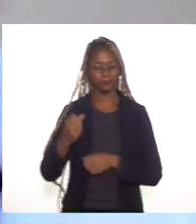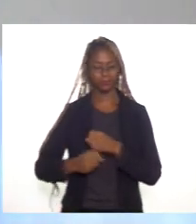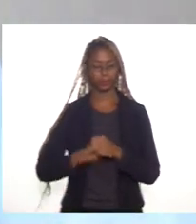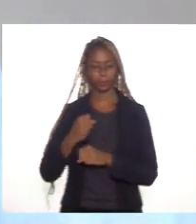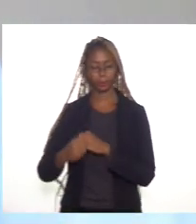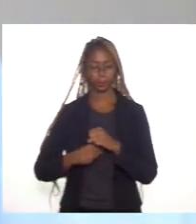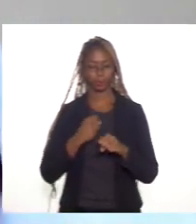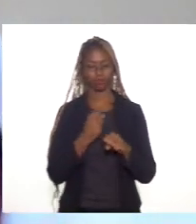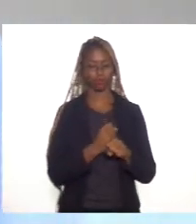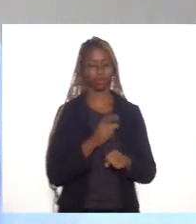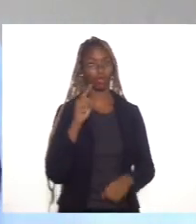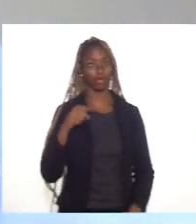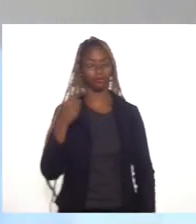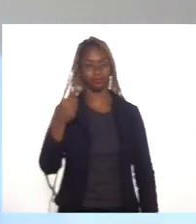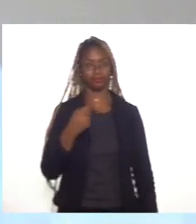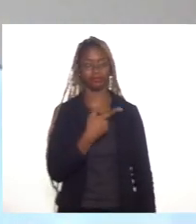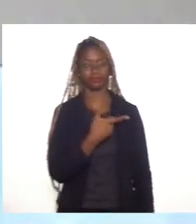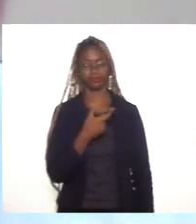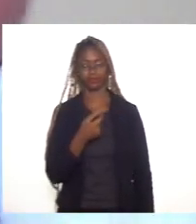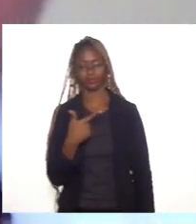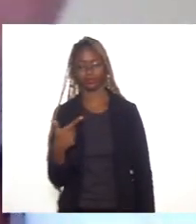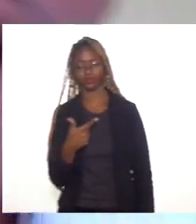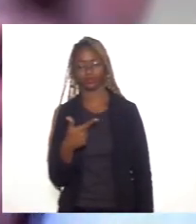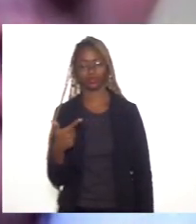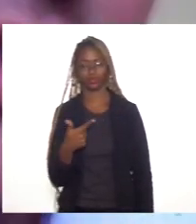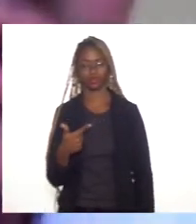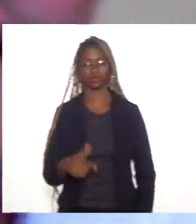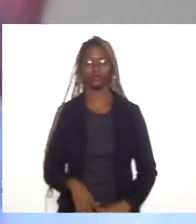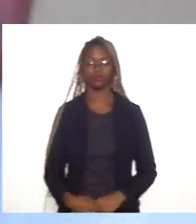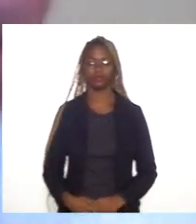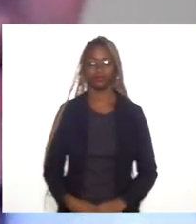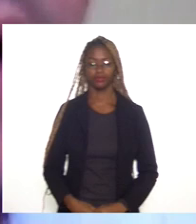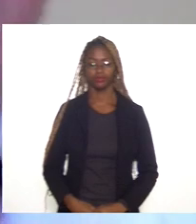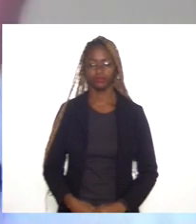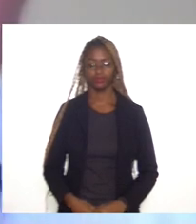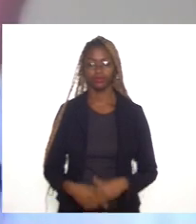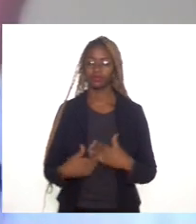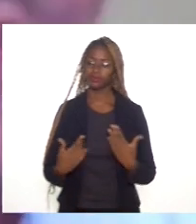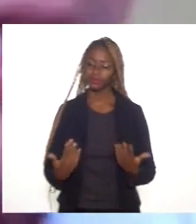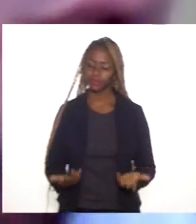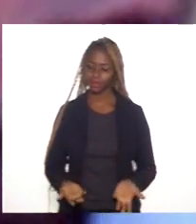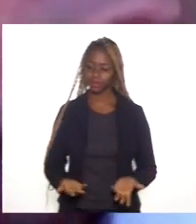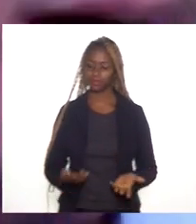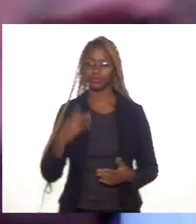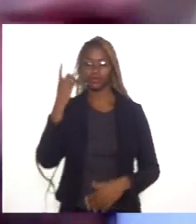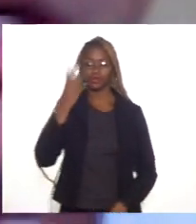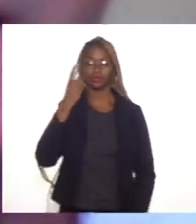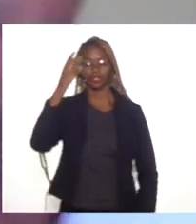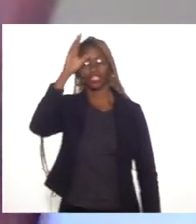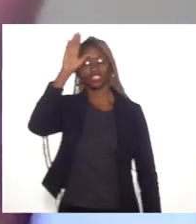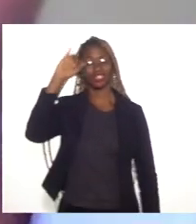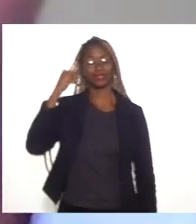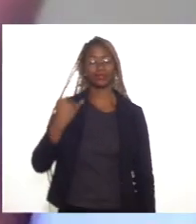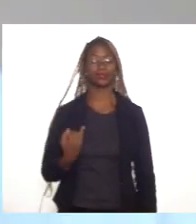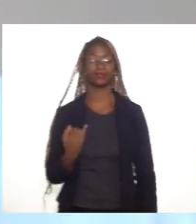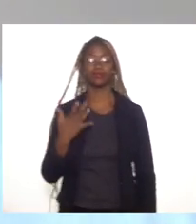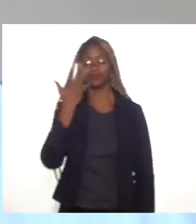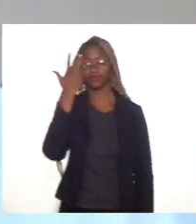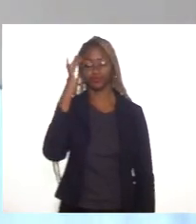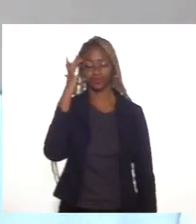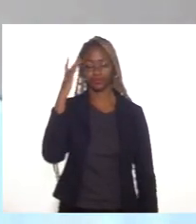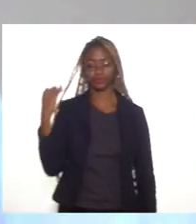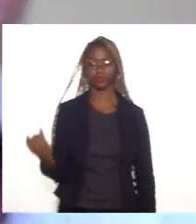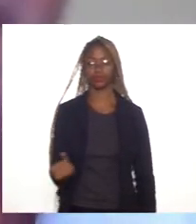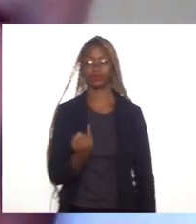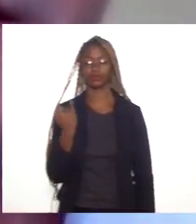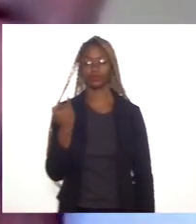2022 e da outras providências. Bem, deputada Tiazú, acho que é